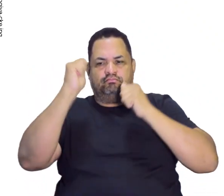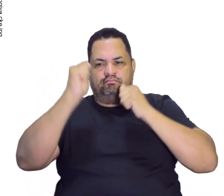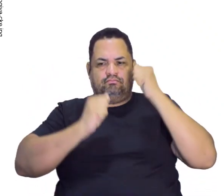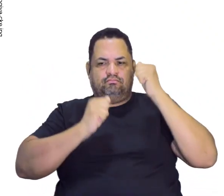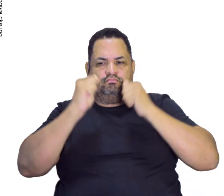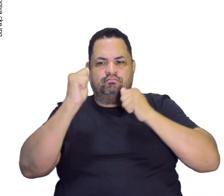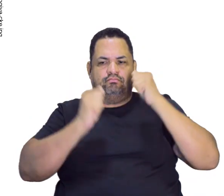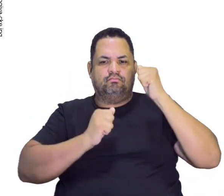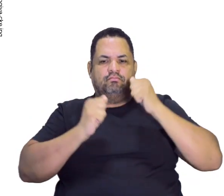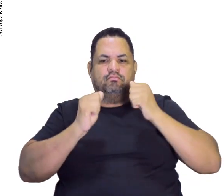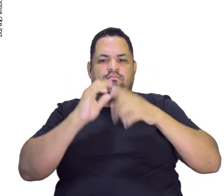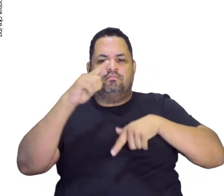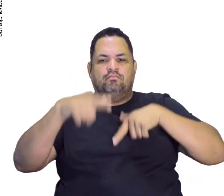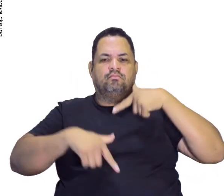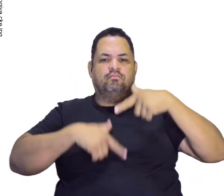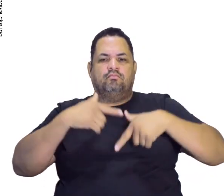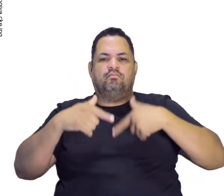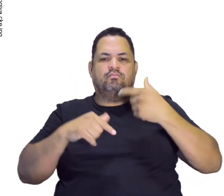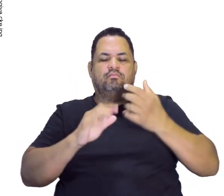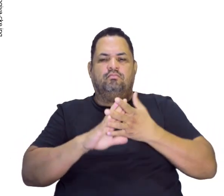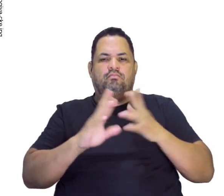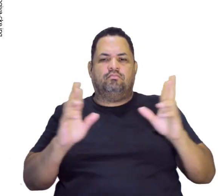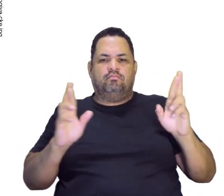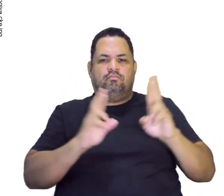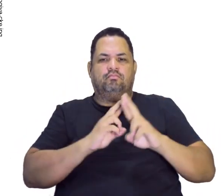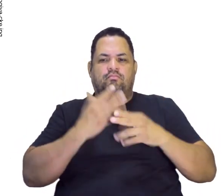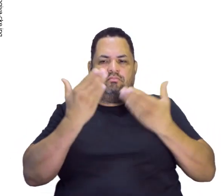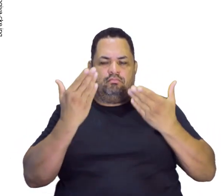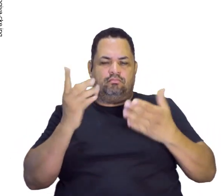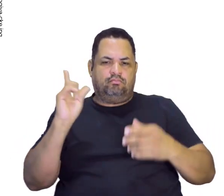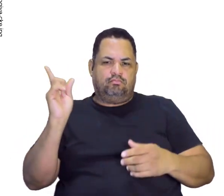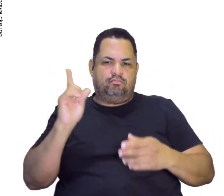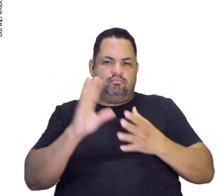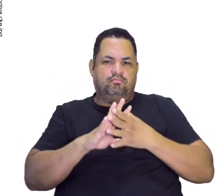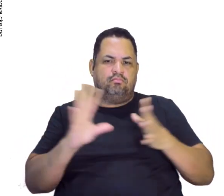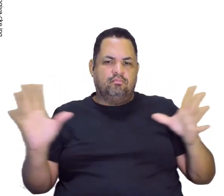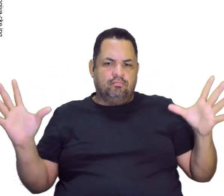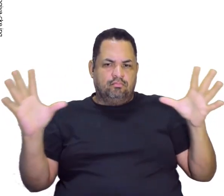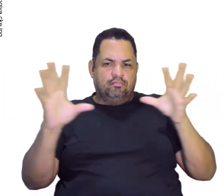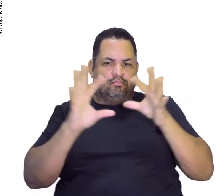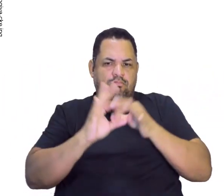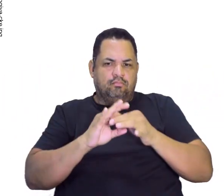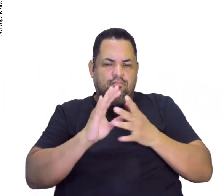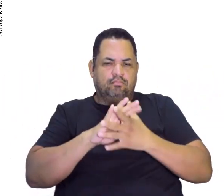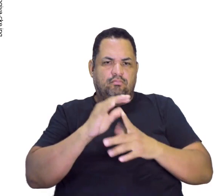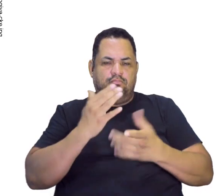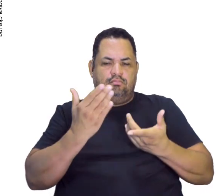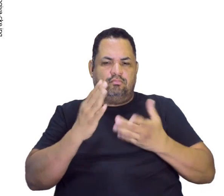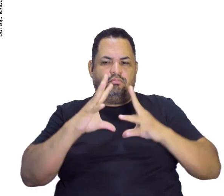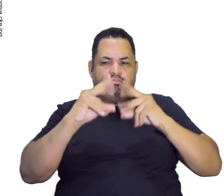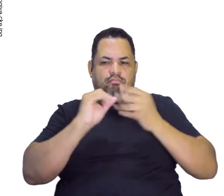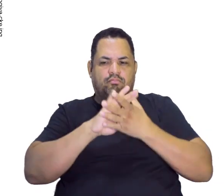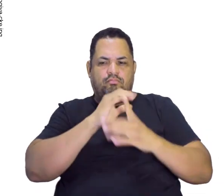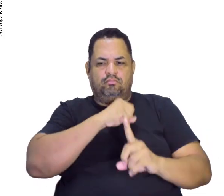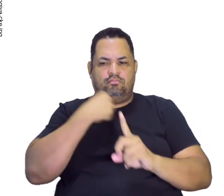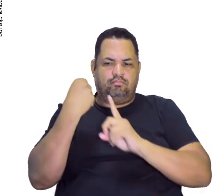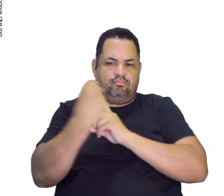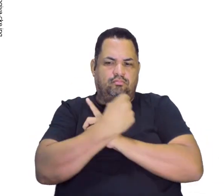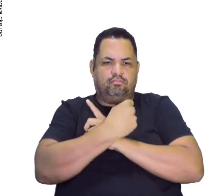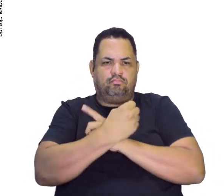muitos trabalhadores e muitas questões relativas a isso aí né é o contexto né que tudo isso